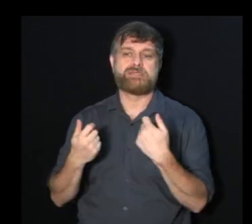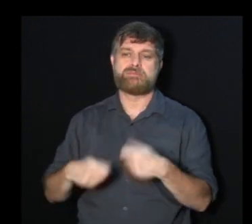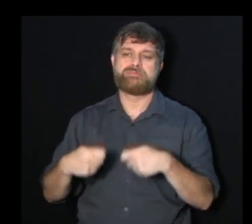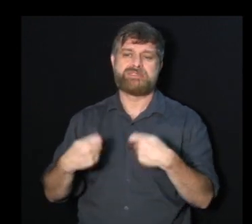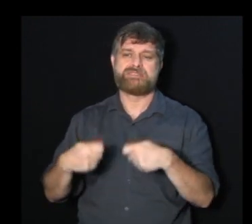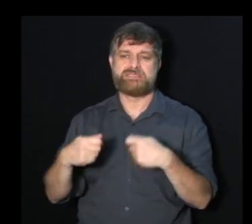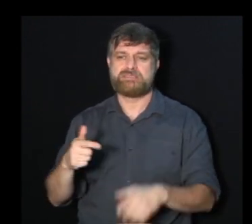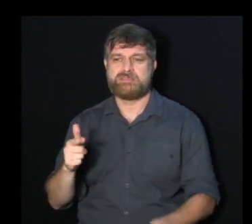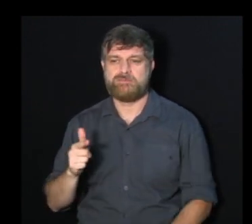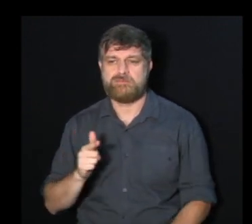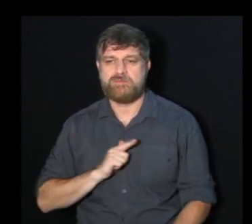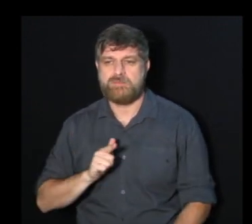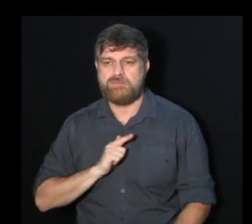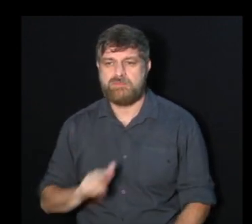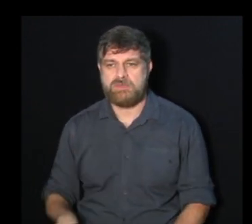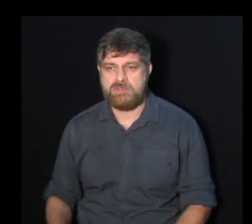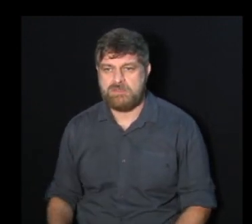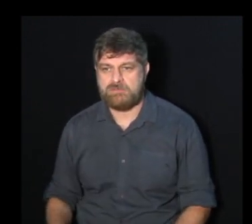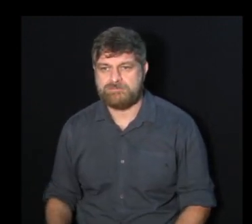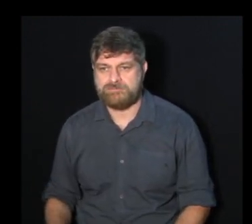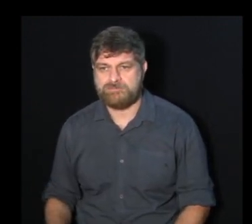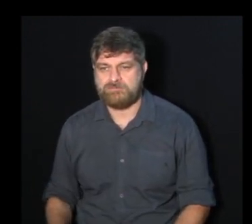precisa ser com a